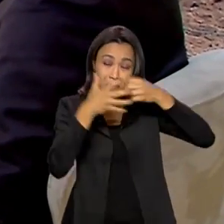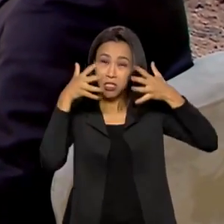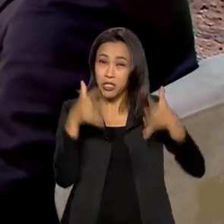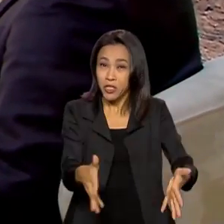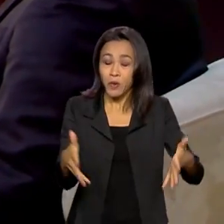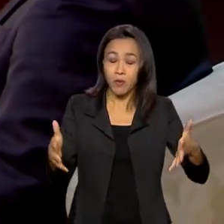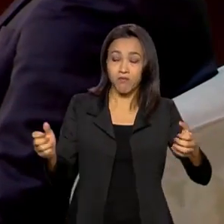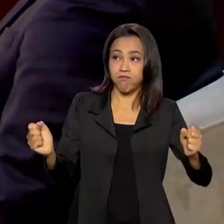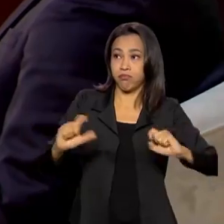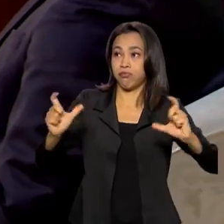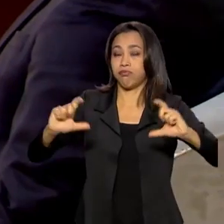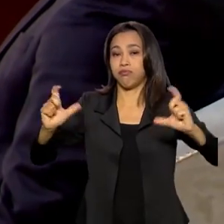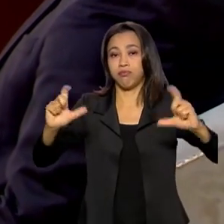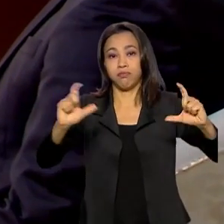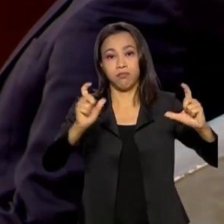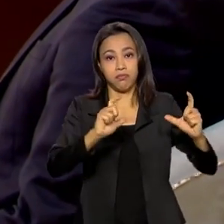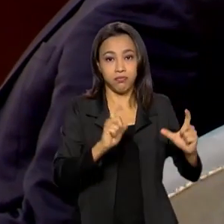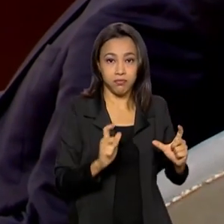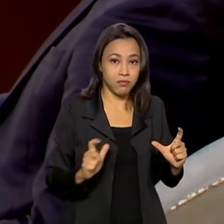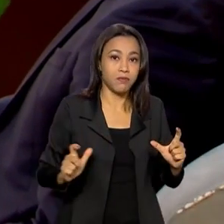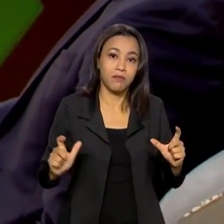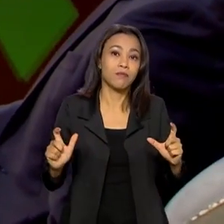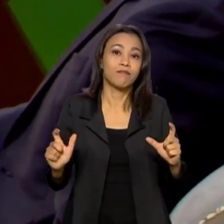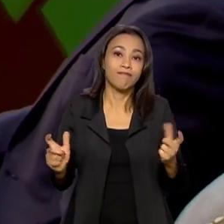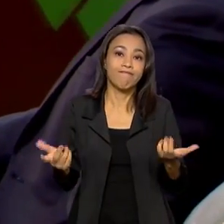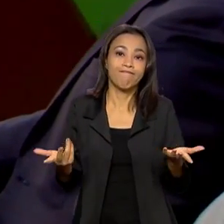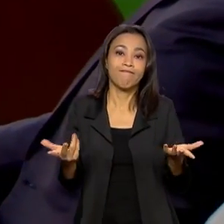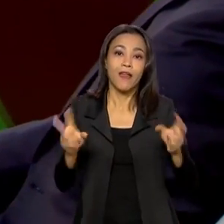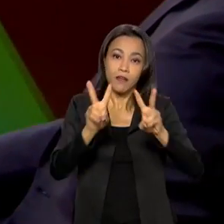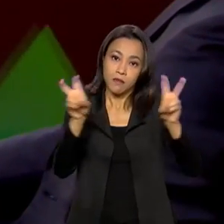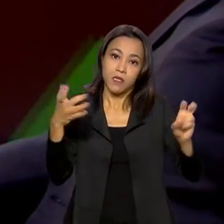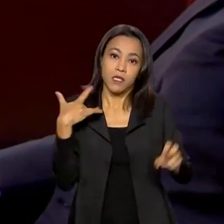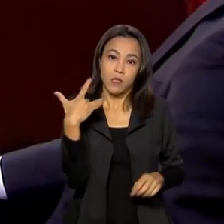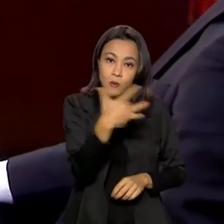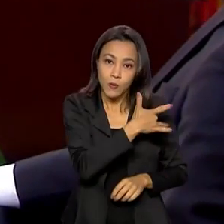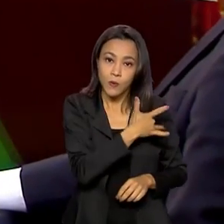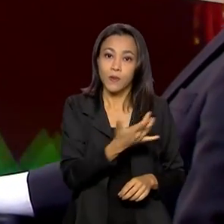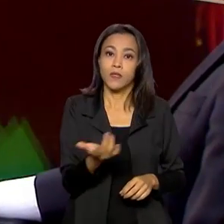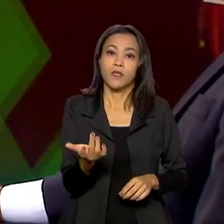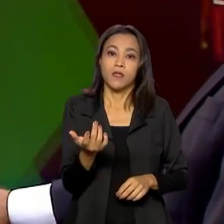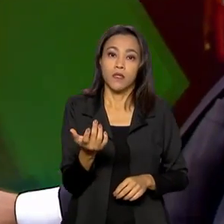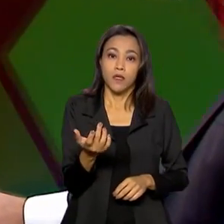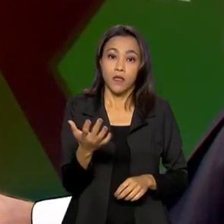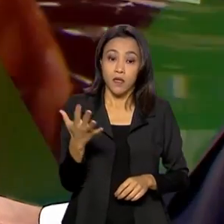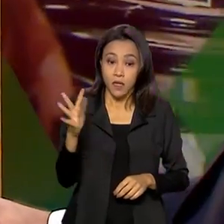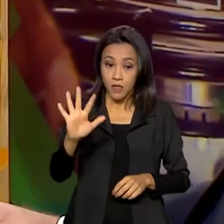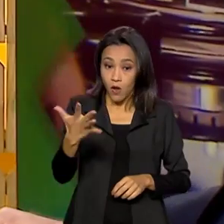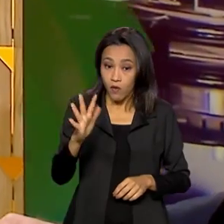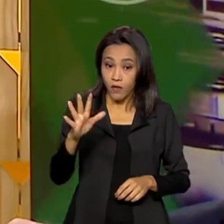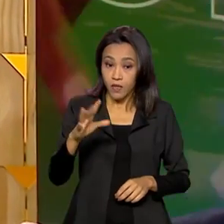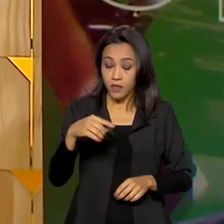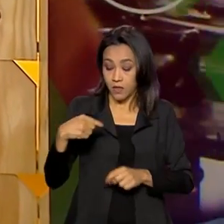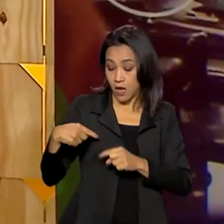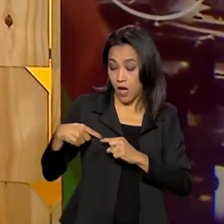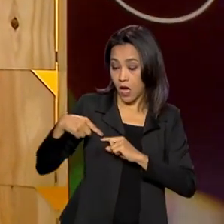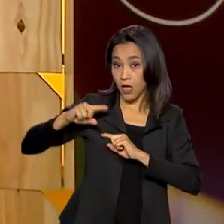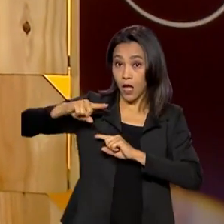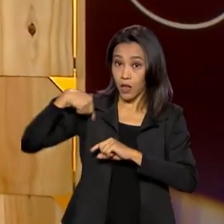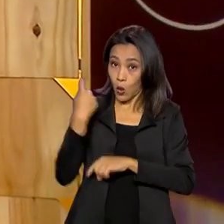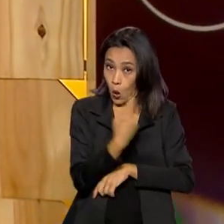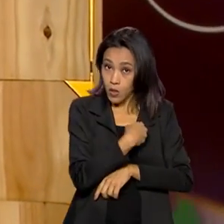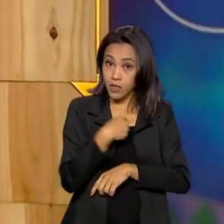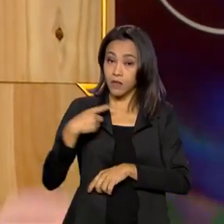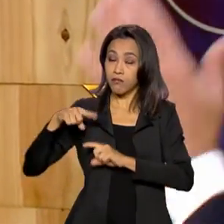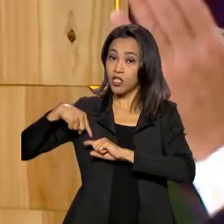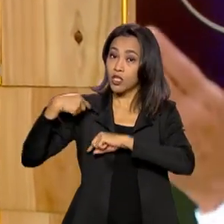sanitária que nós vivemos de saúde pública também talvez a nossa geração né não vai haver um novo momento desse que nós